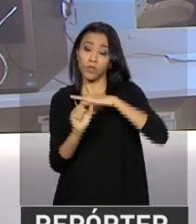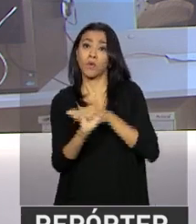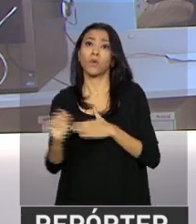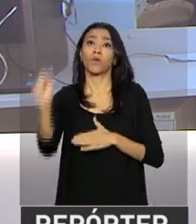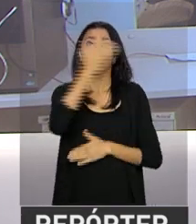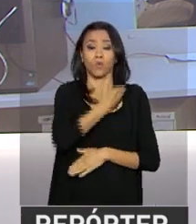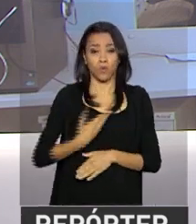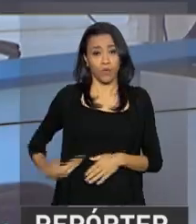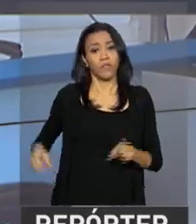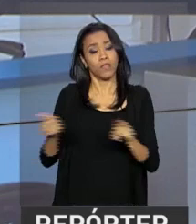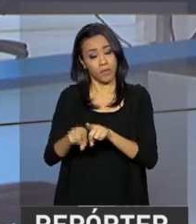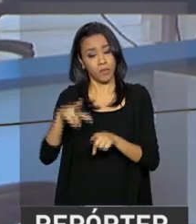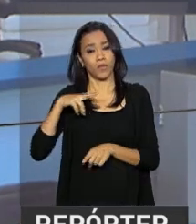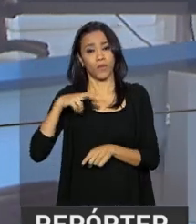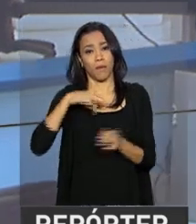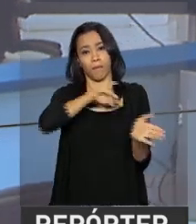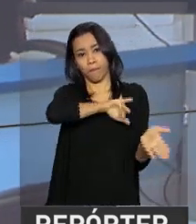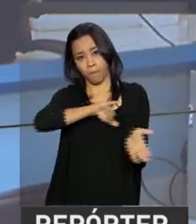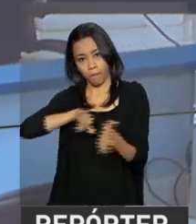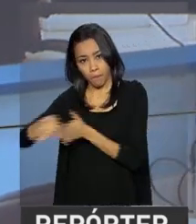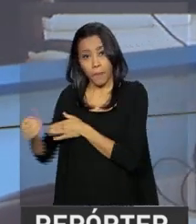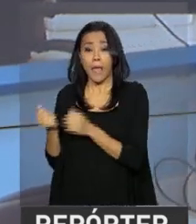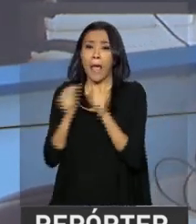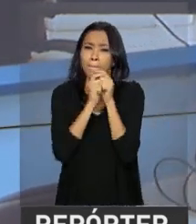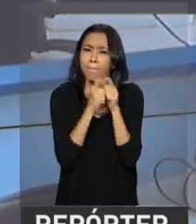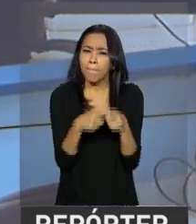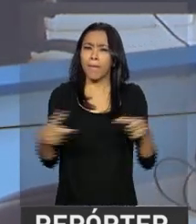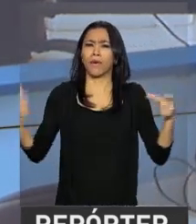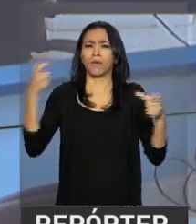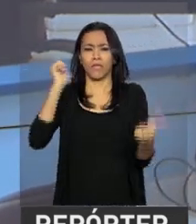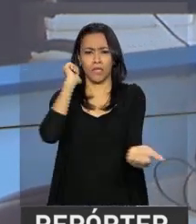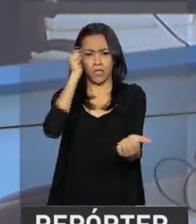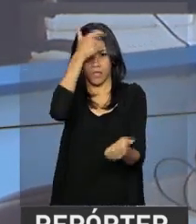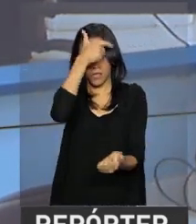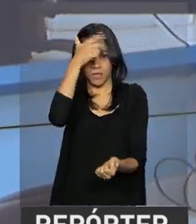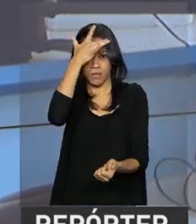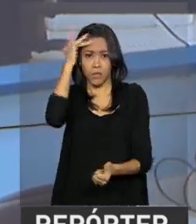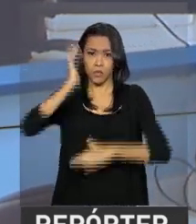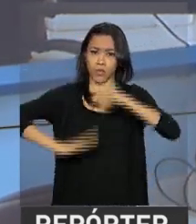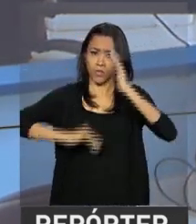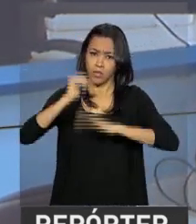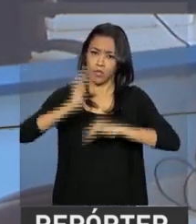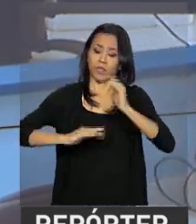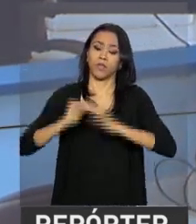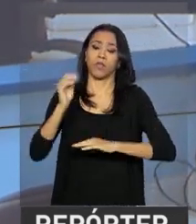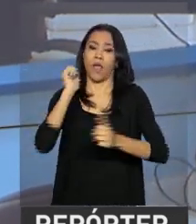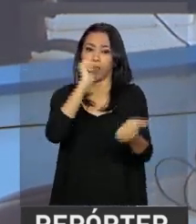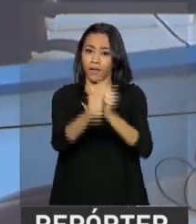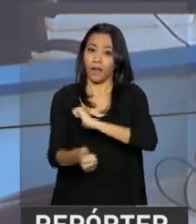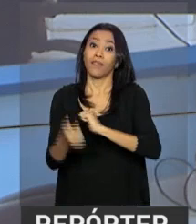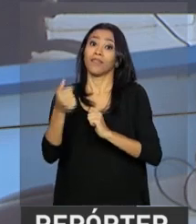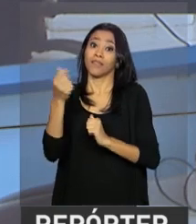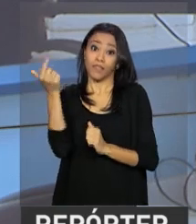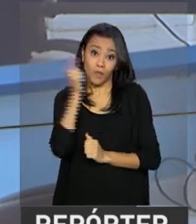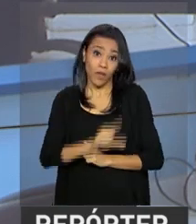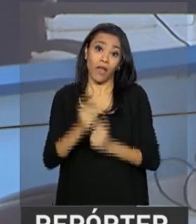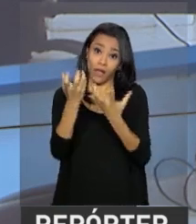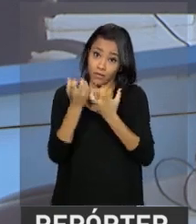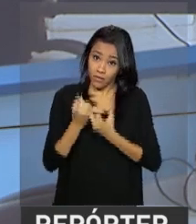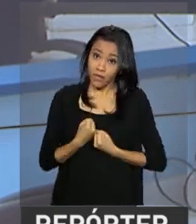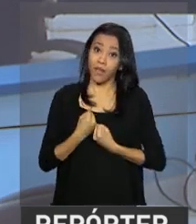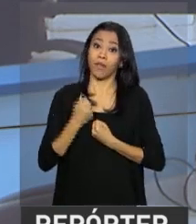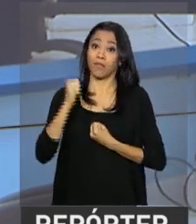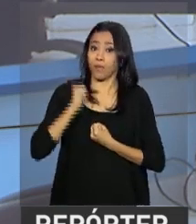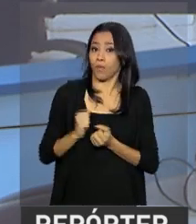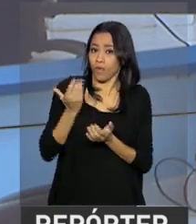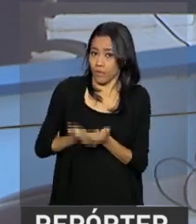e privadas. A maioria dos atletas brasileiros que já garantiram vaga para os Jogos Olímpicos do Rio recebe incentivos do